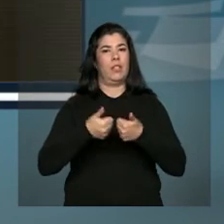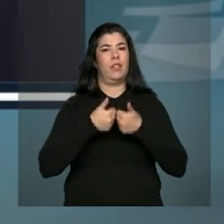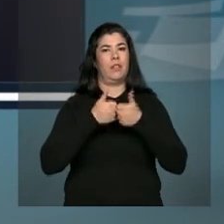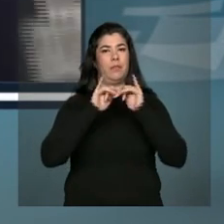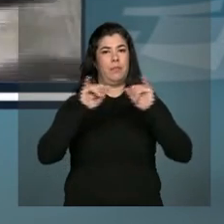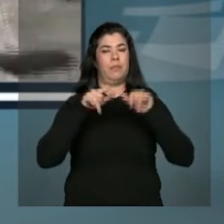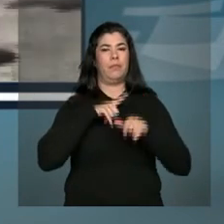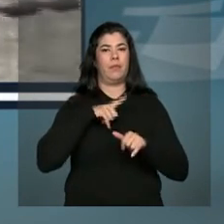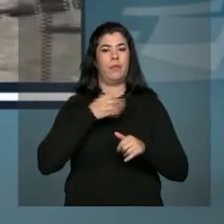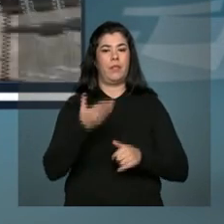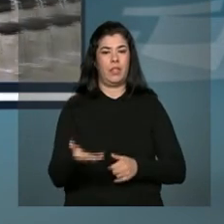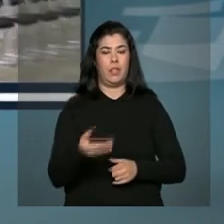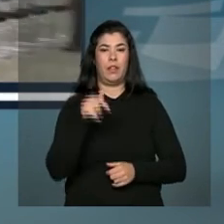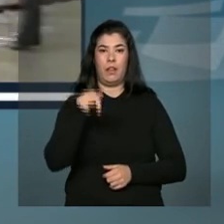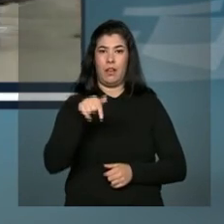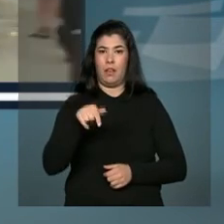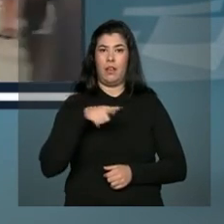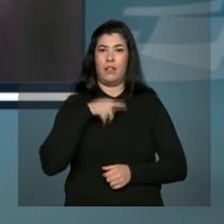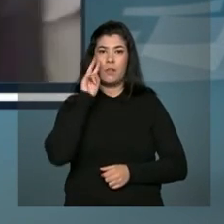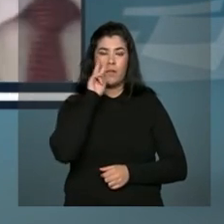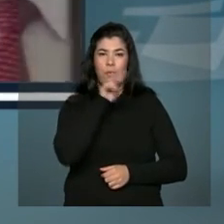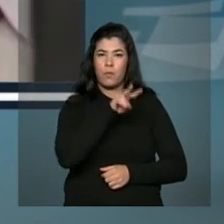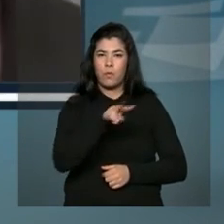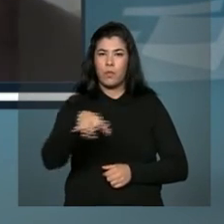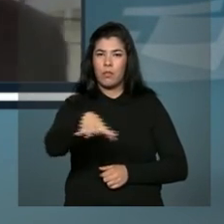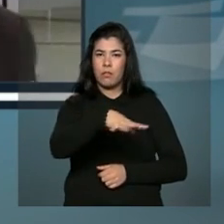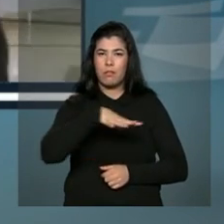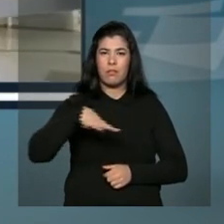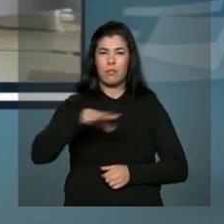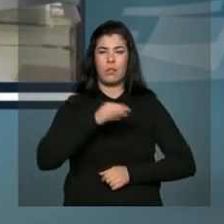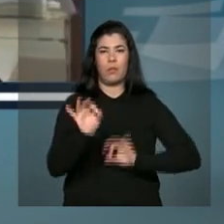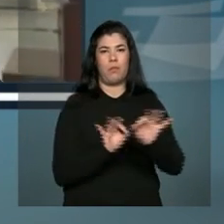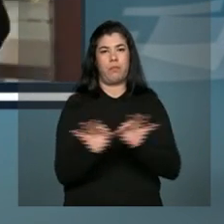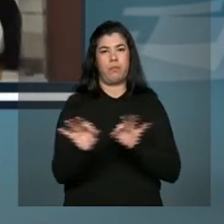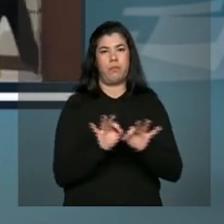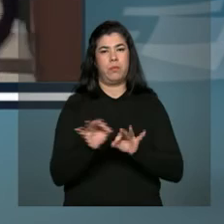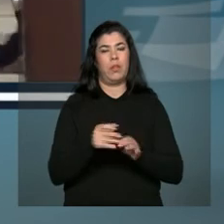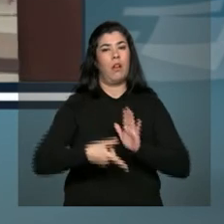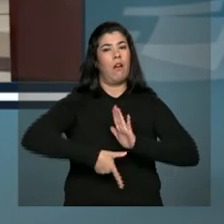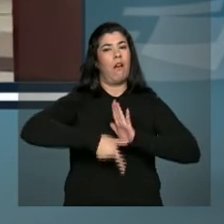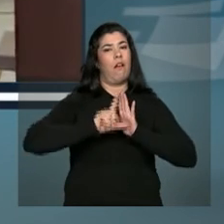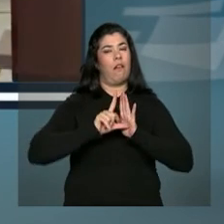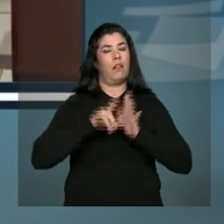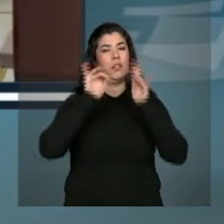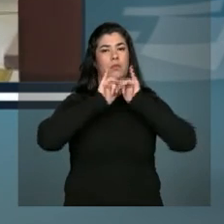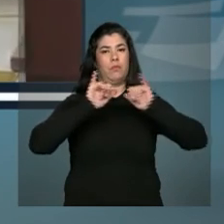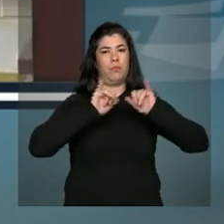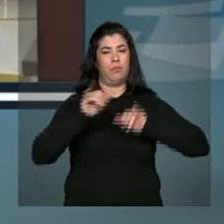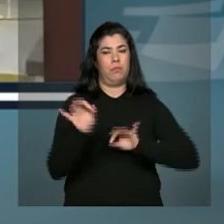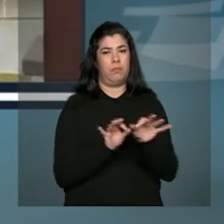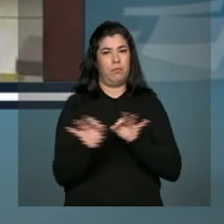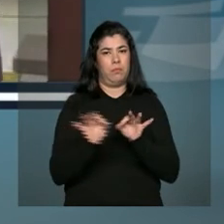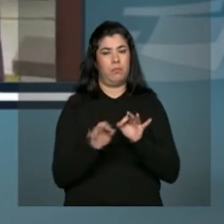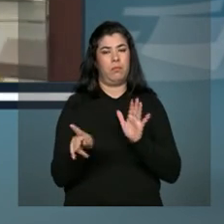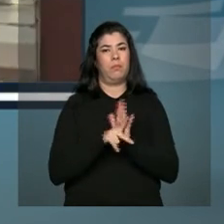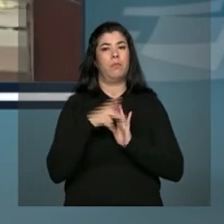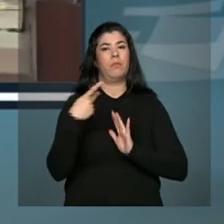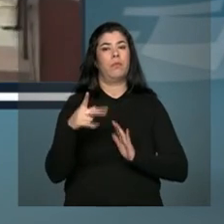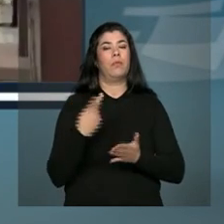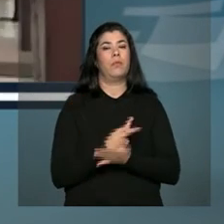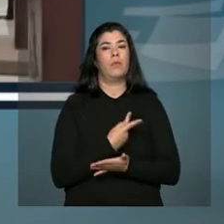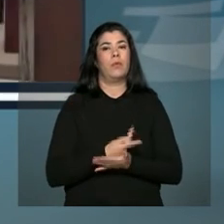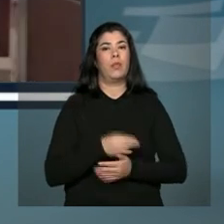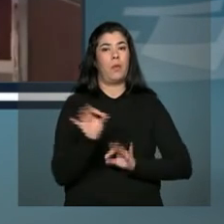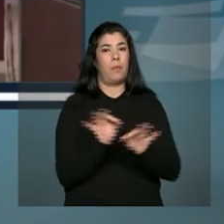pouco. Bom, essa então é a movimentação aqui no Palácio do Planalto, instantes antes do lançamento, da cerimônia de lançamento do